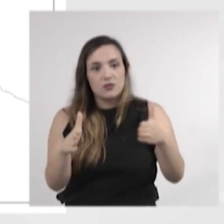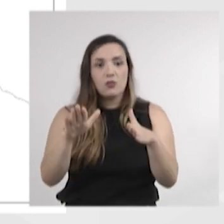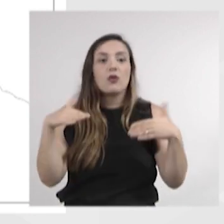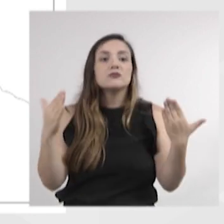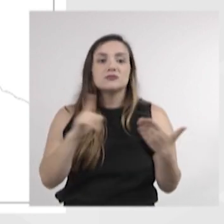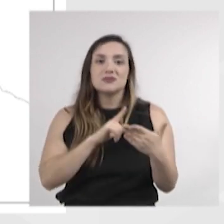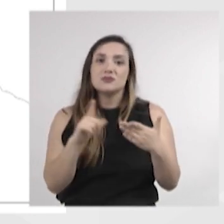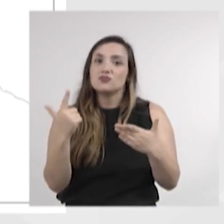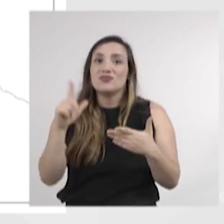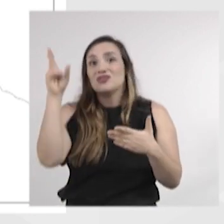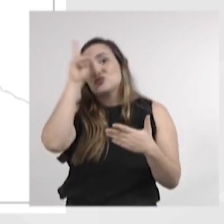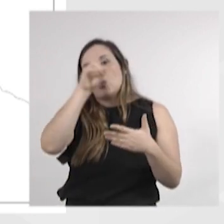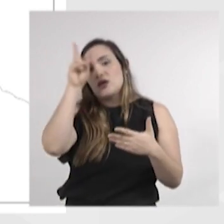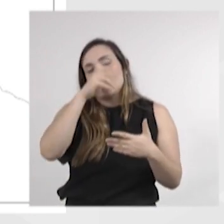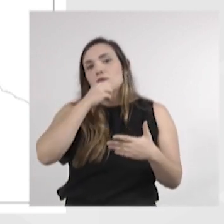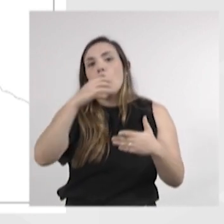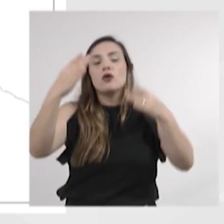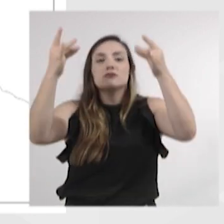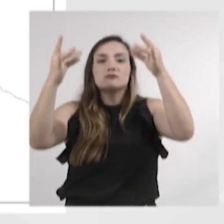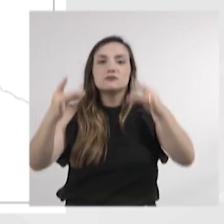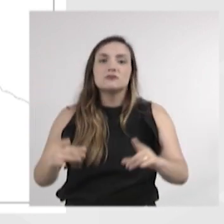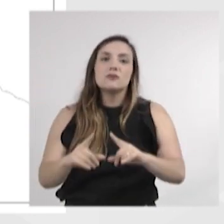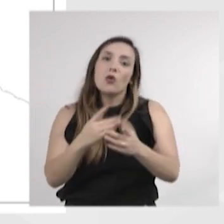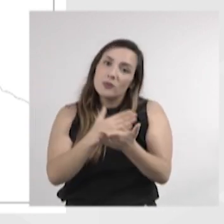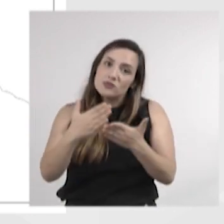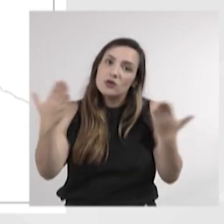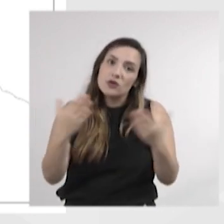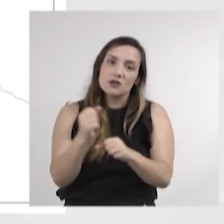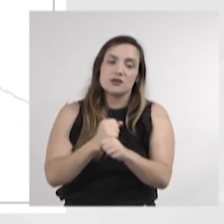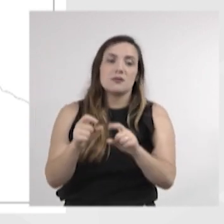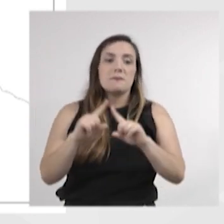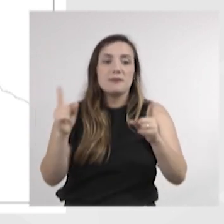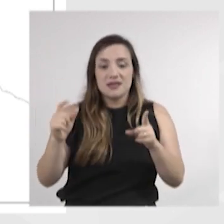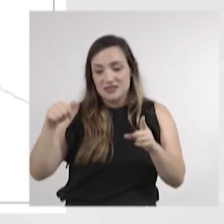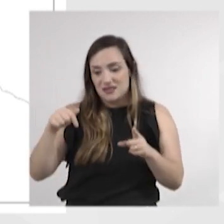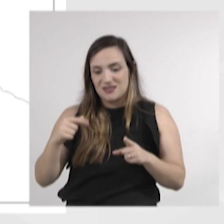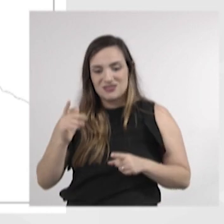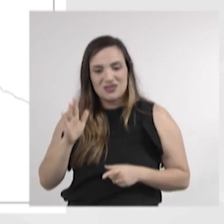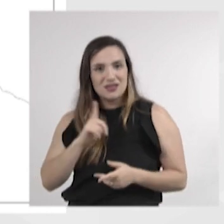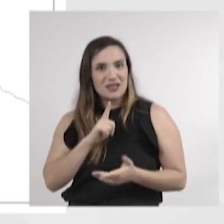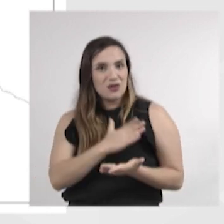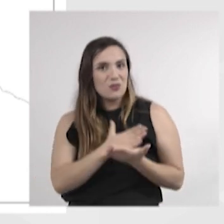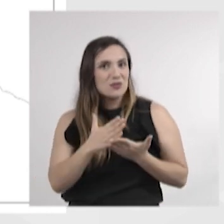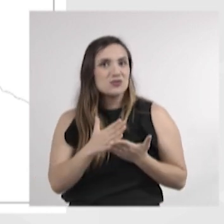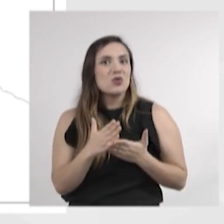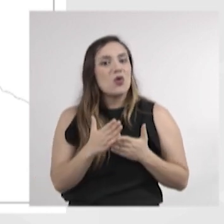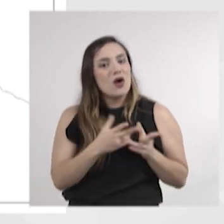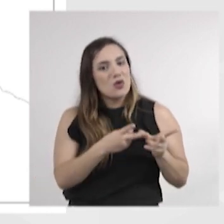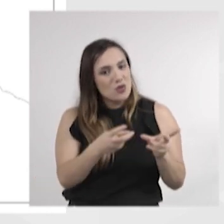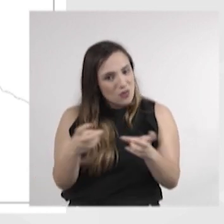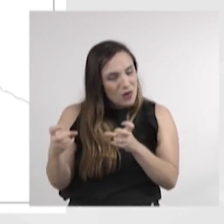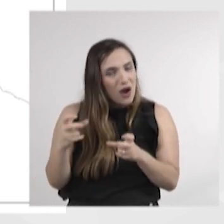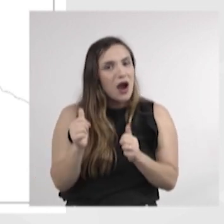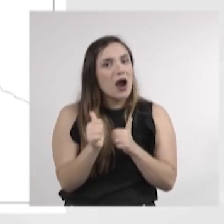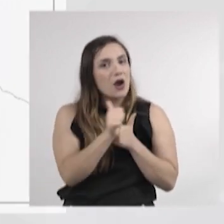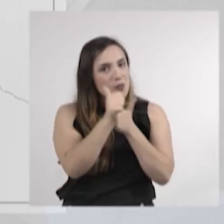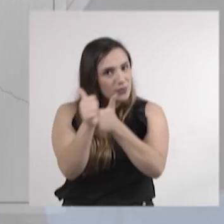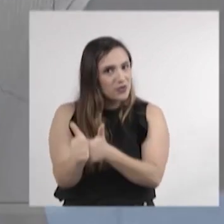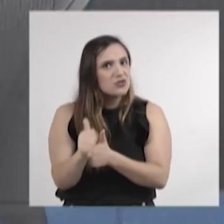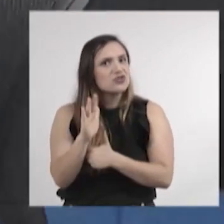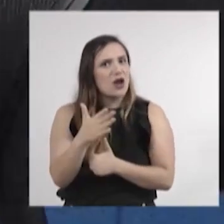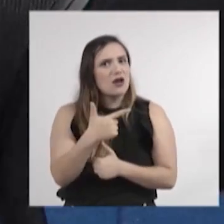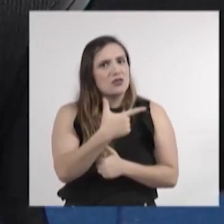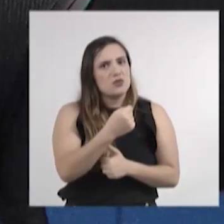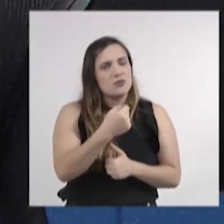tem um histórico longo, tá? Foram implementadas esse ano. A nossa rede, por exemplo, já está desde 2001 acontecendo. Então, nós temos mais de 20